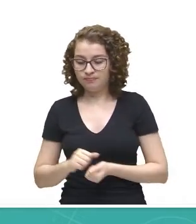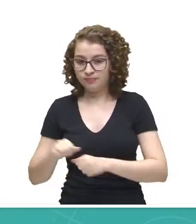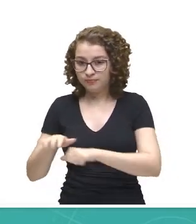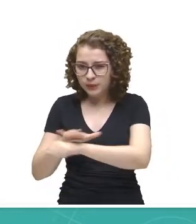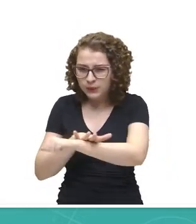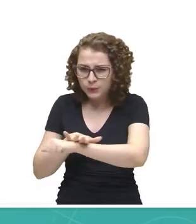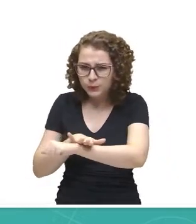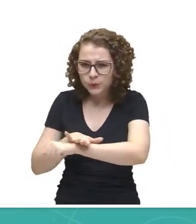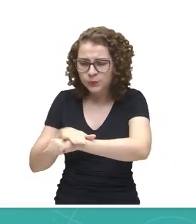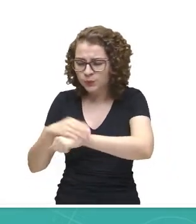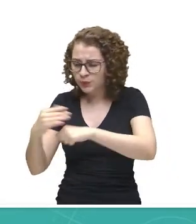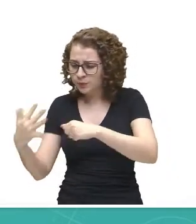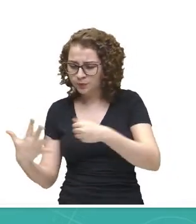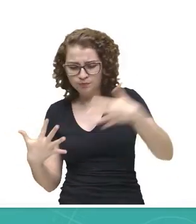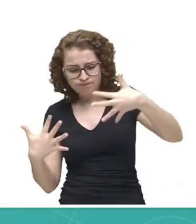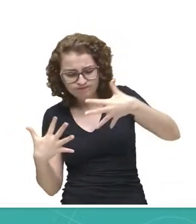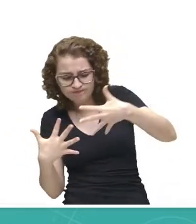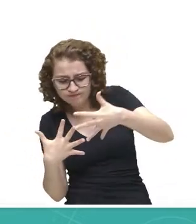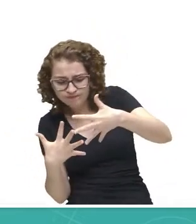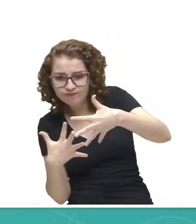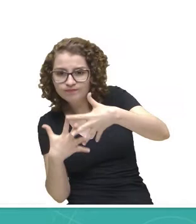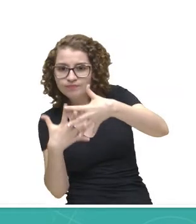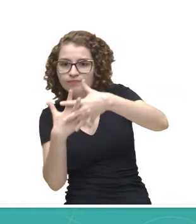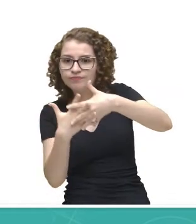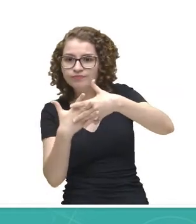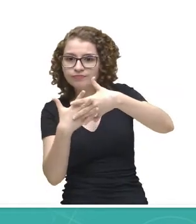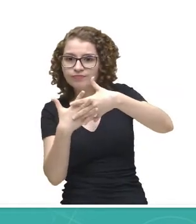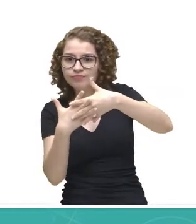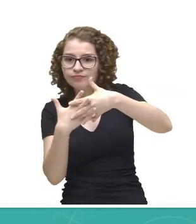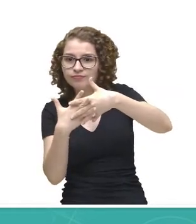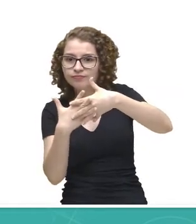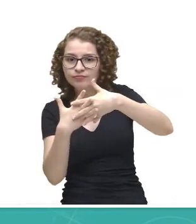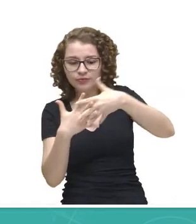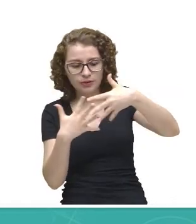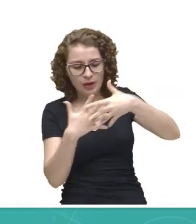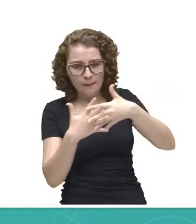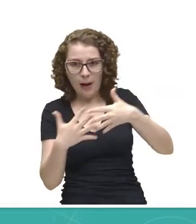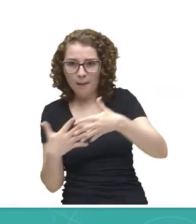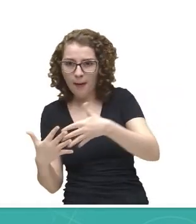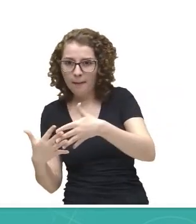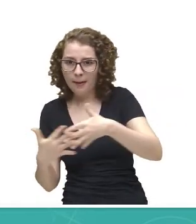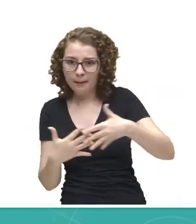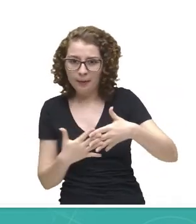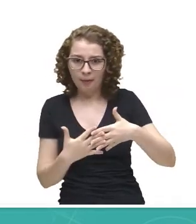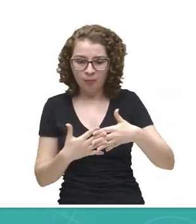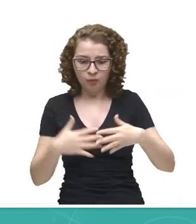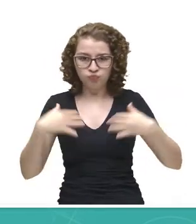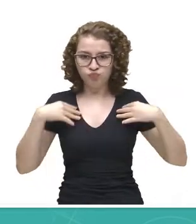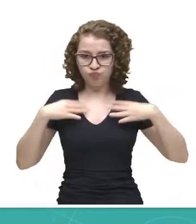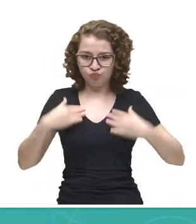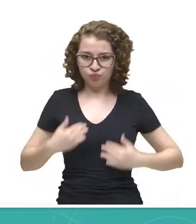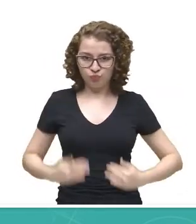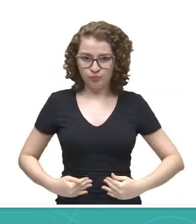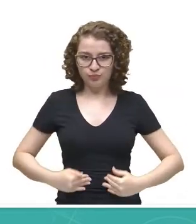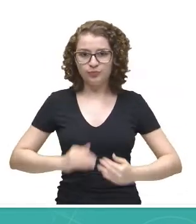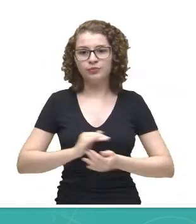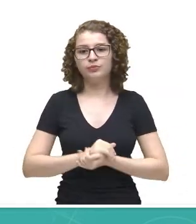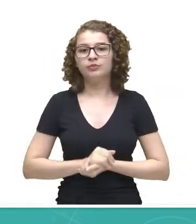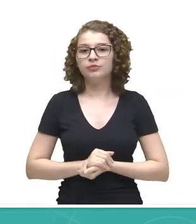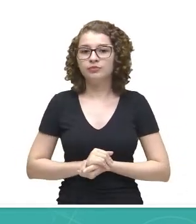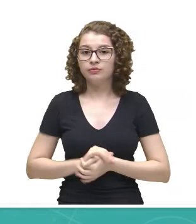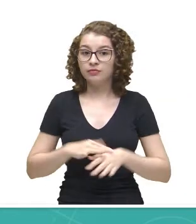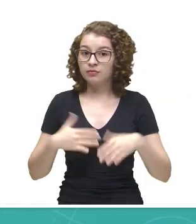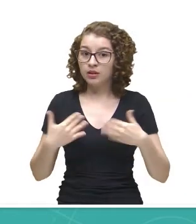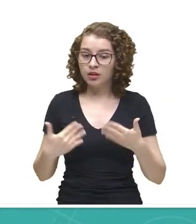próprio nome diz, ele vai conectar ali algumas estruturas que estão presentes no nosso corpo, tá? Então ele tem